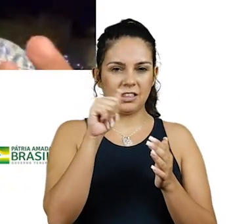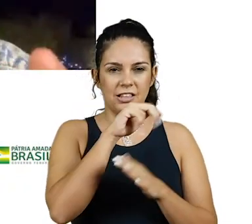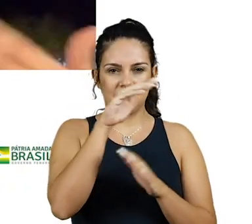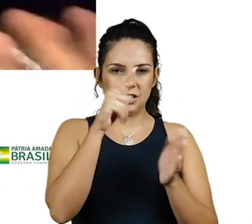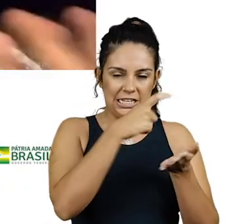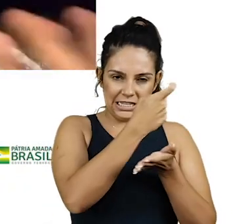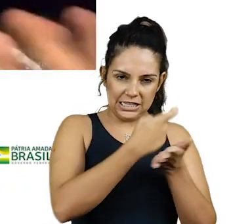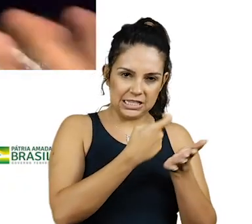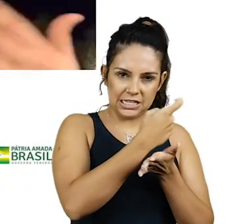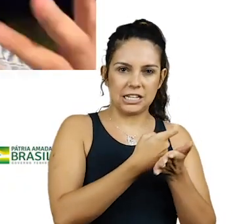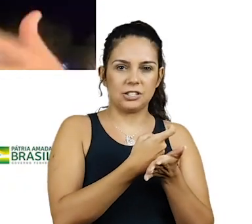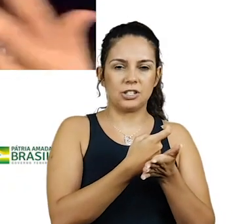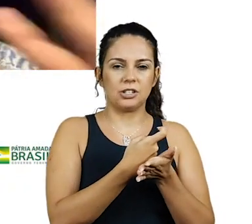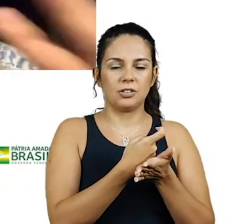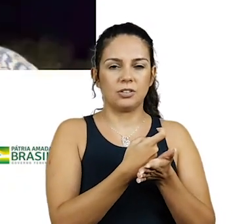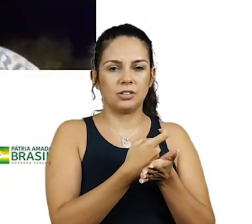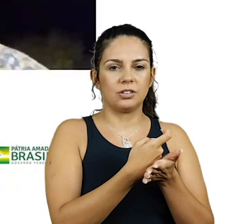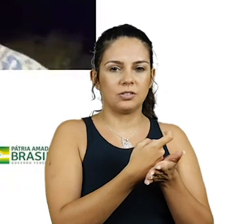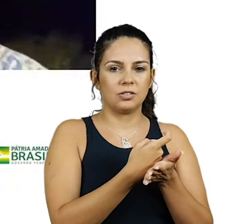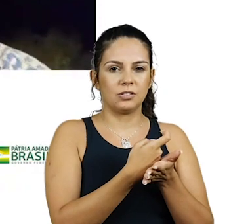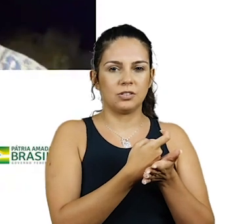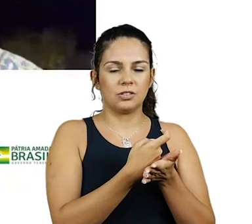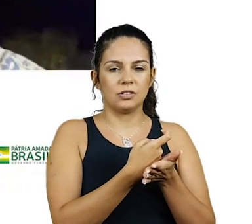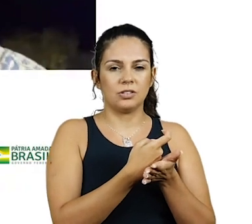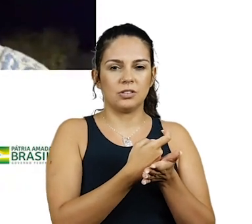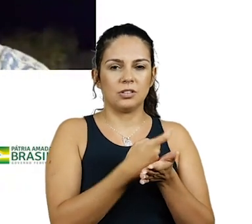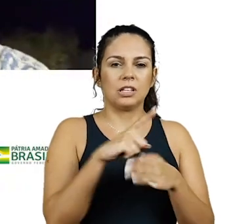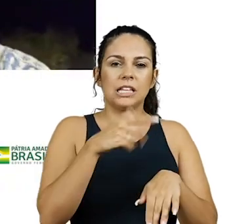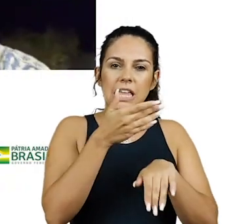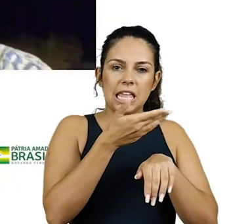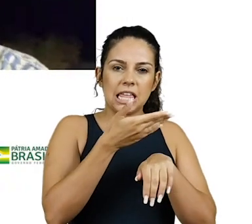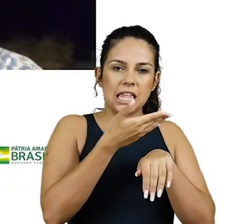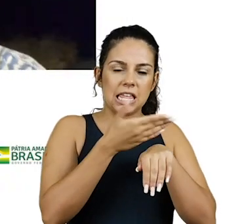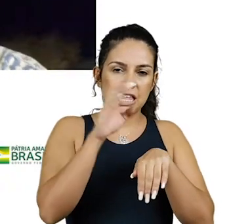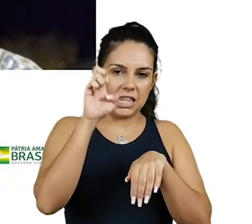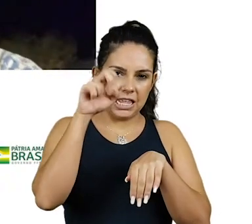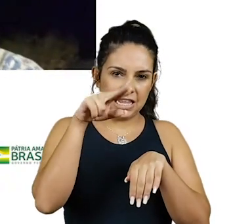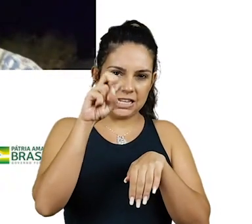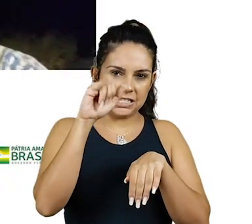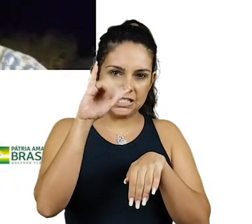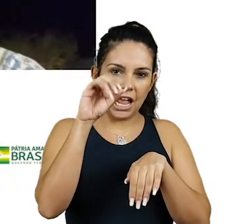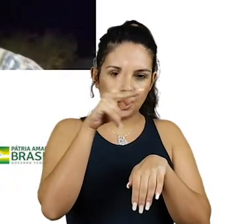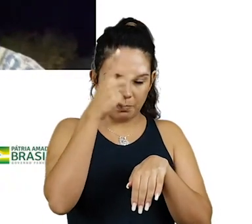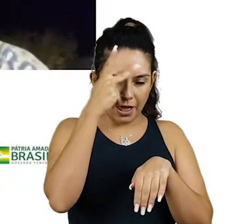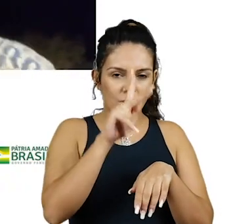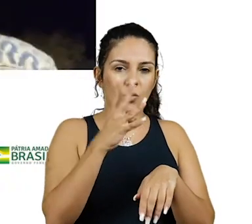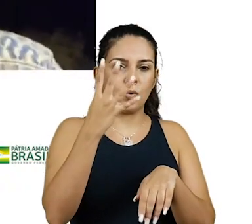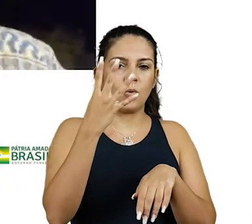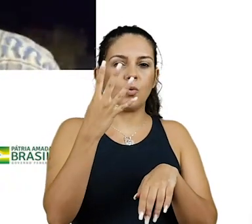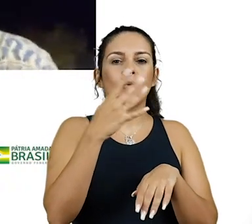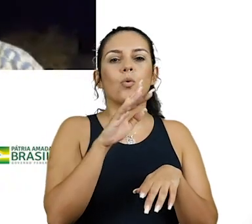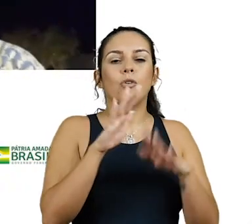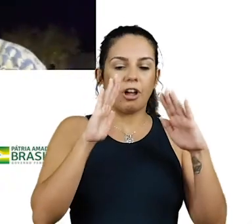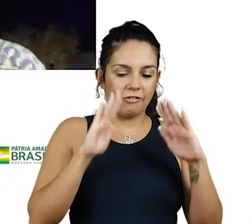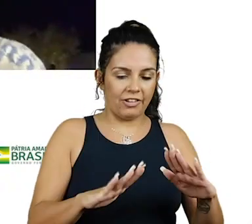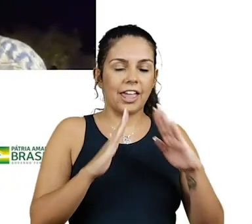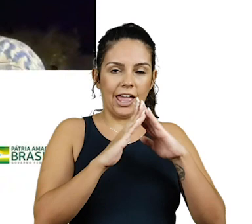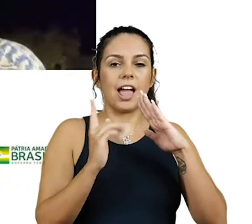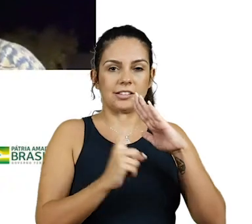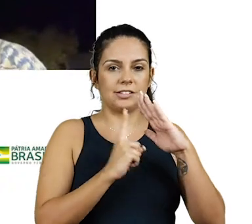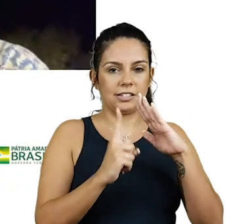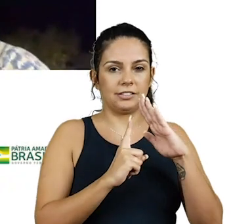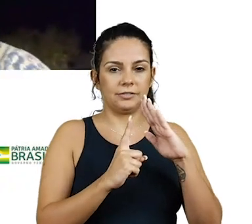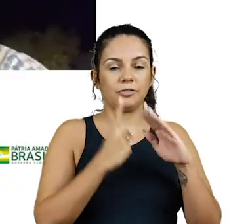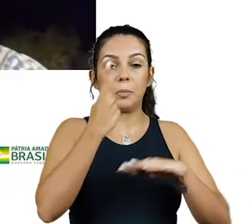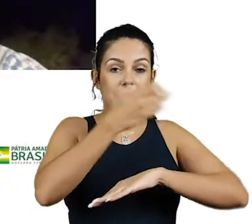São textos, eu fiquei super contente que são ensaios, basicamente, né? Que são sobre a quarentena. E esse foi a